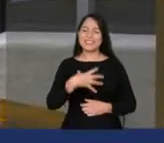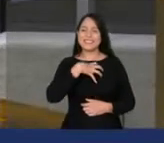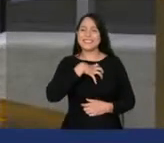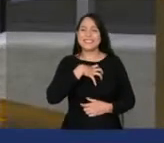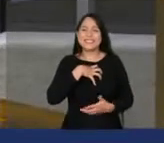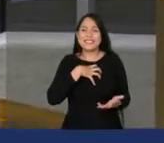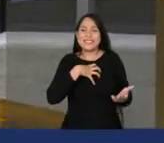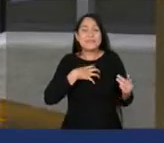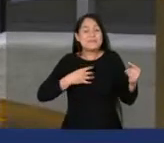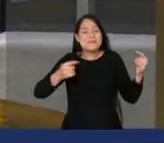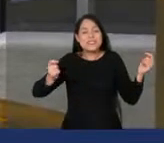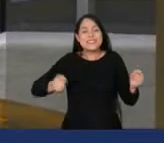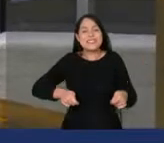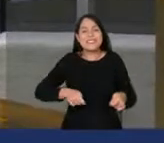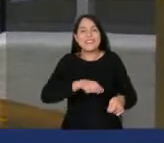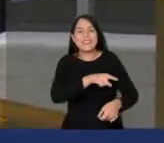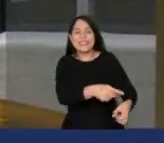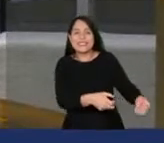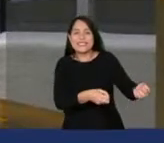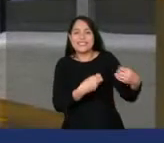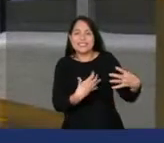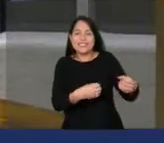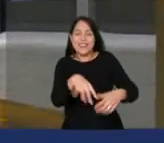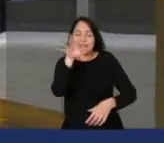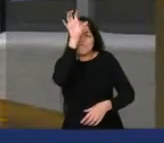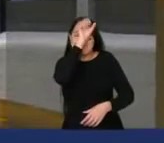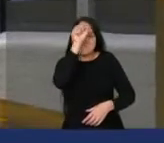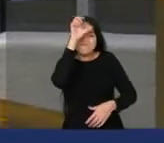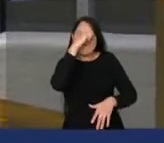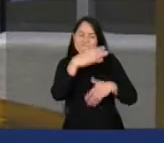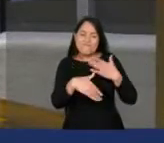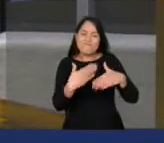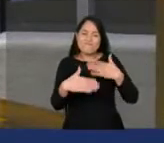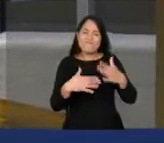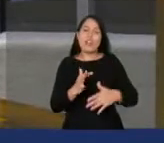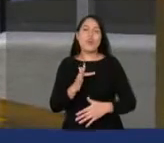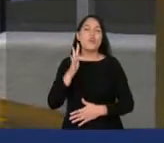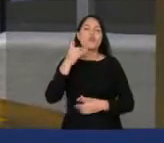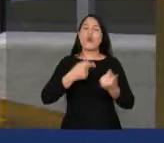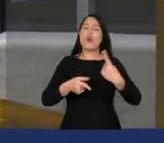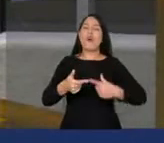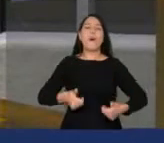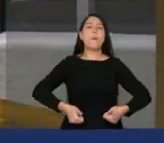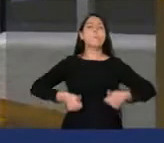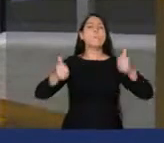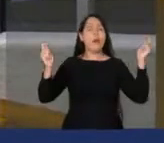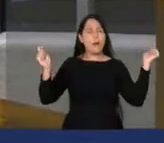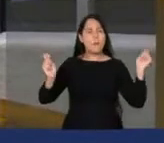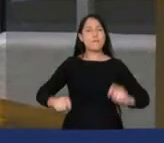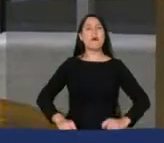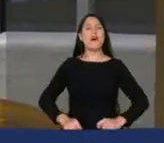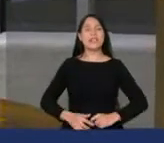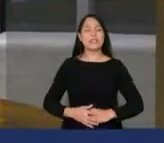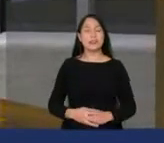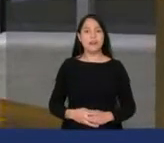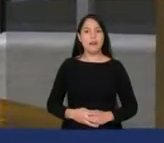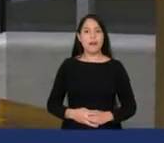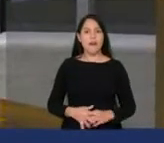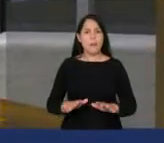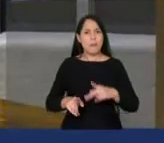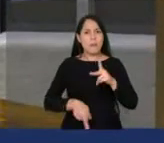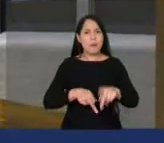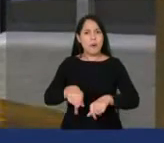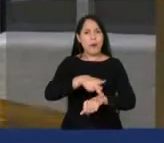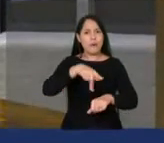com elas para poder contribuir com um futuro que possa ser melhor, que possa beneficiar a maioria do povo